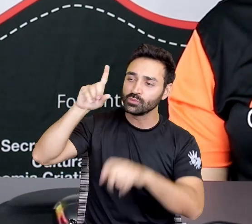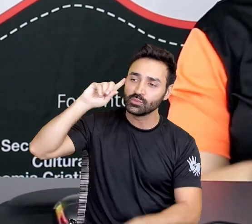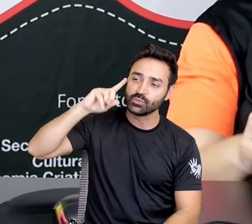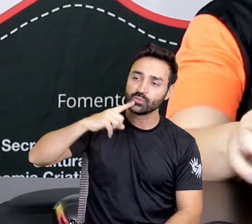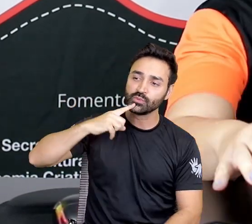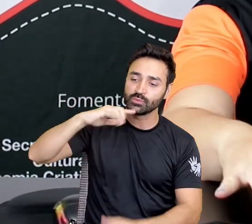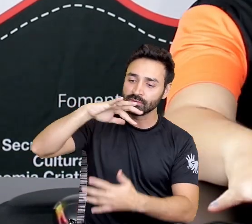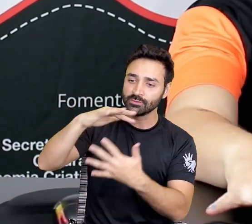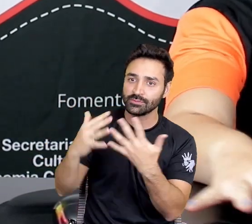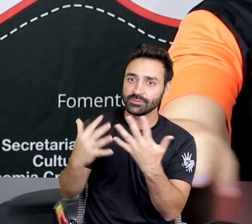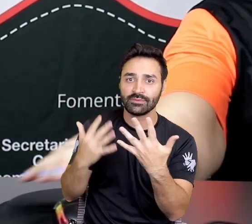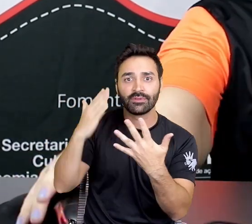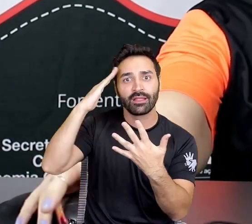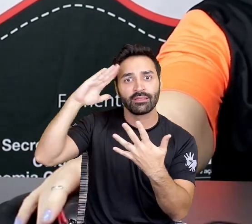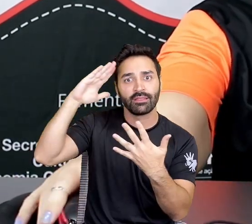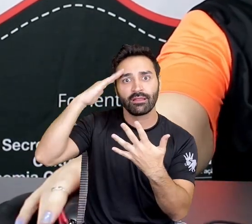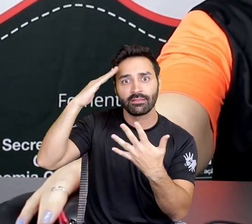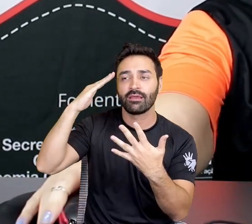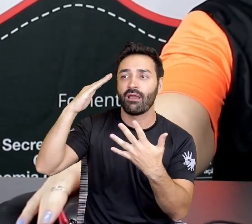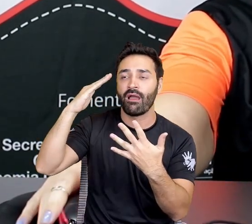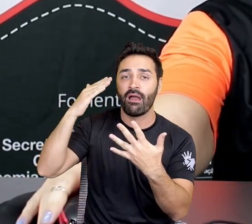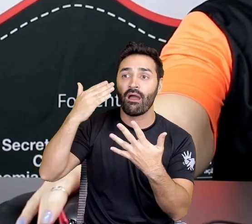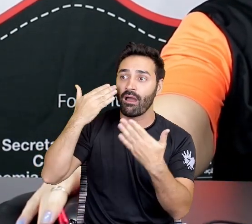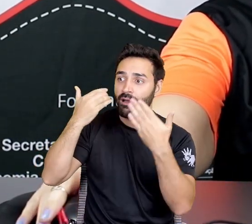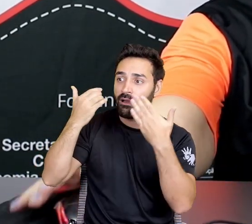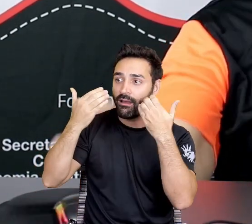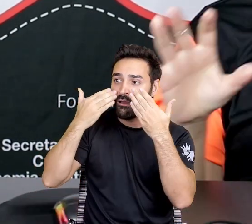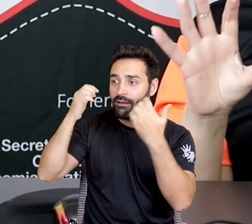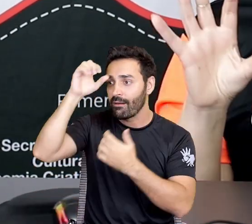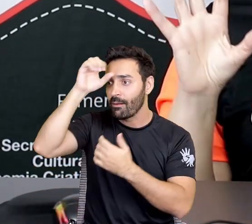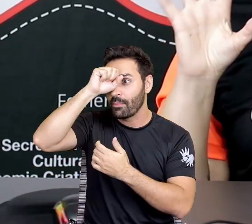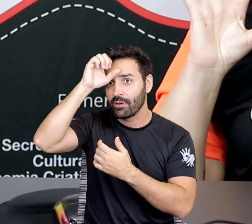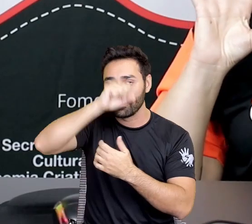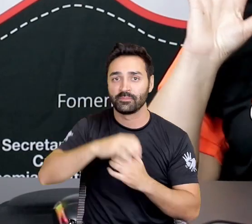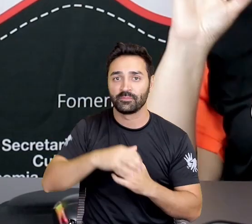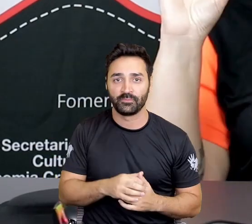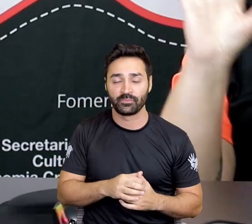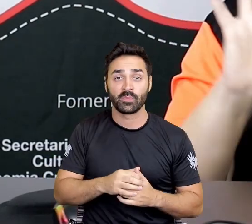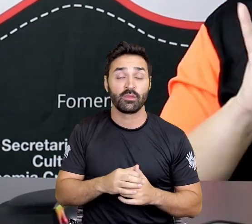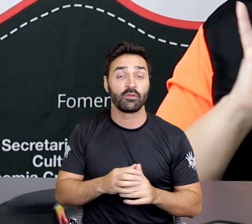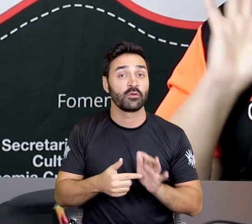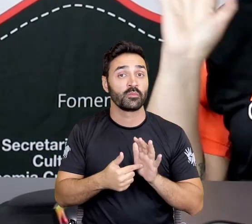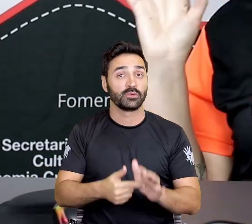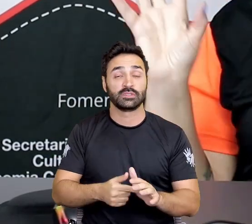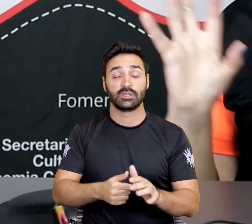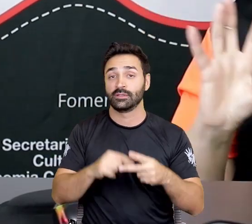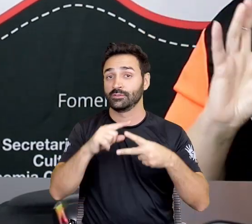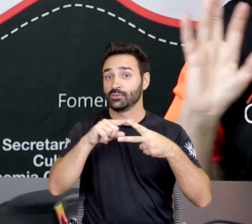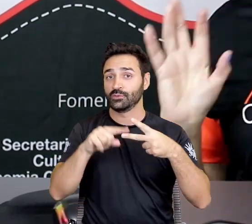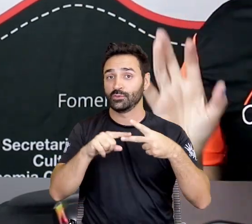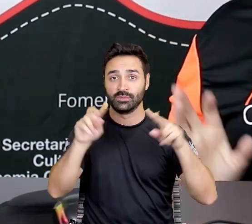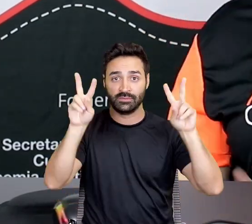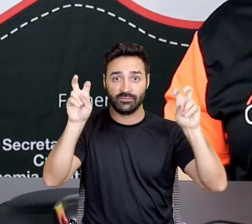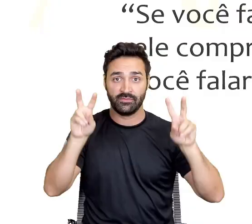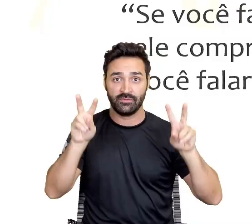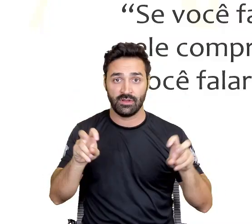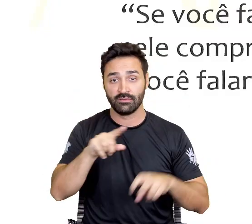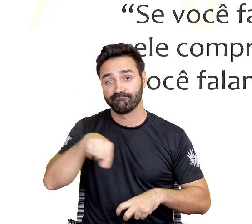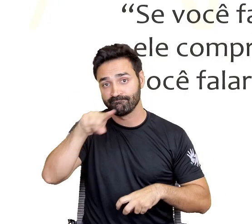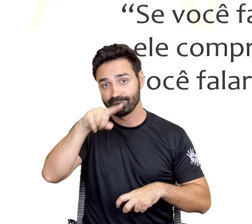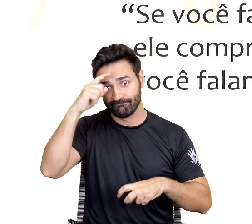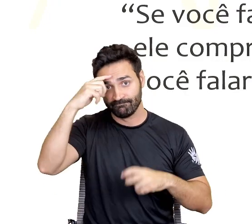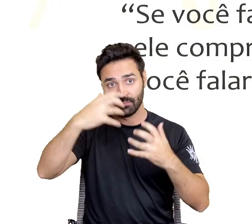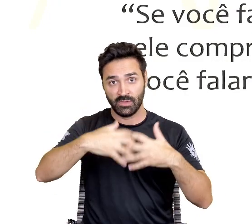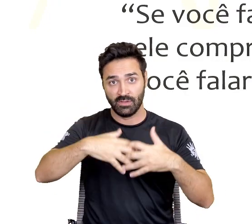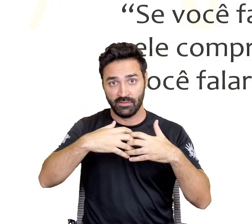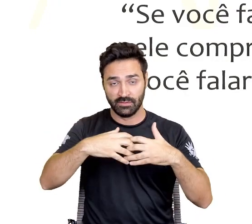sinais. Inicialmente, eu trouxe duas frases que vão trazer umas reflexões para vocês. A